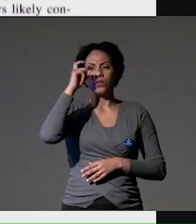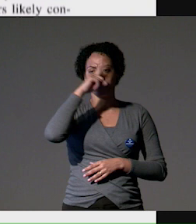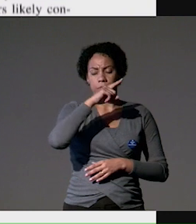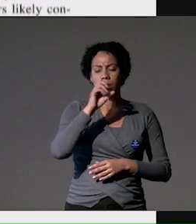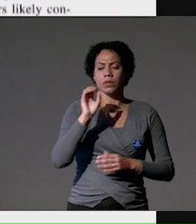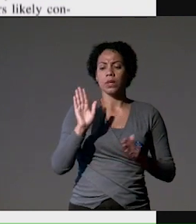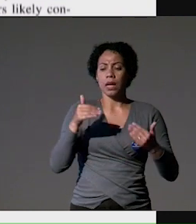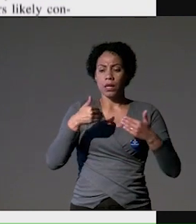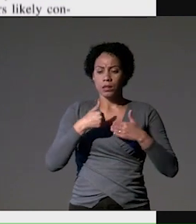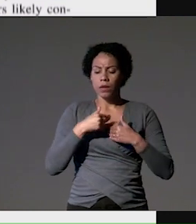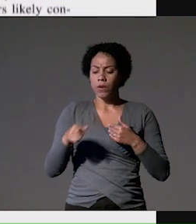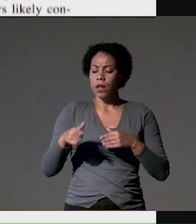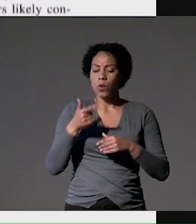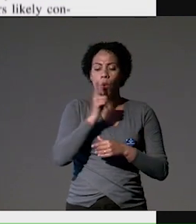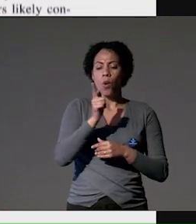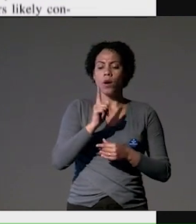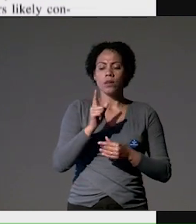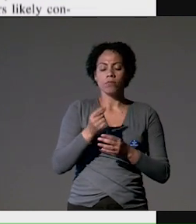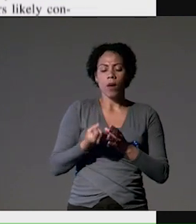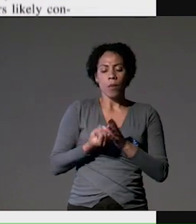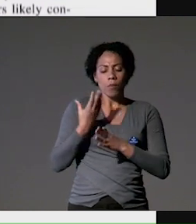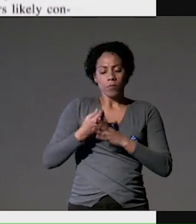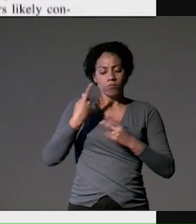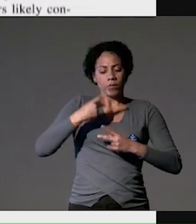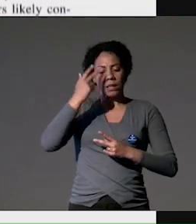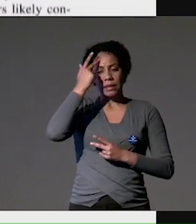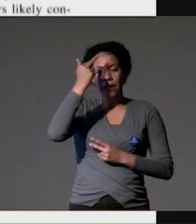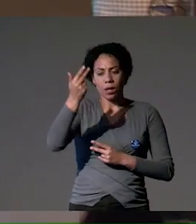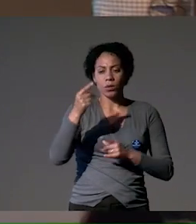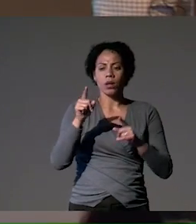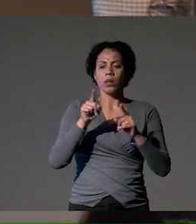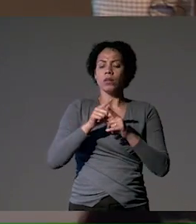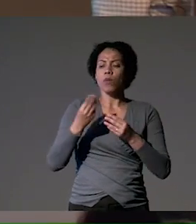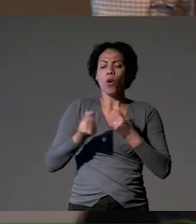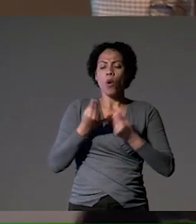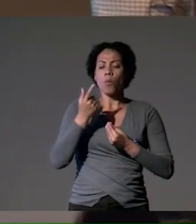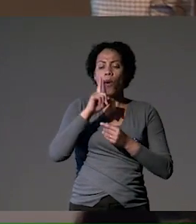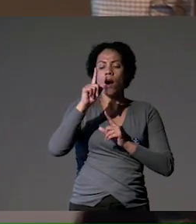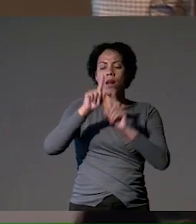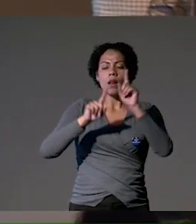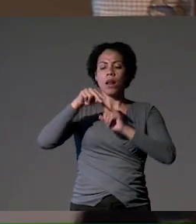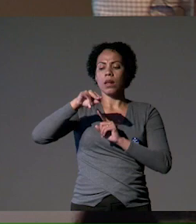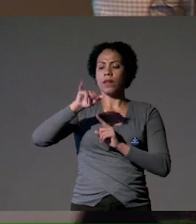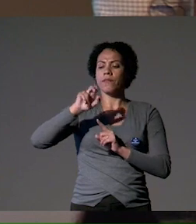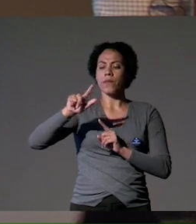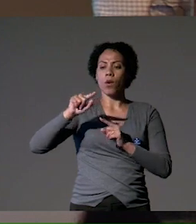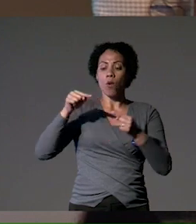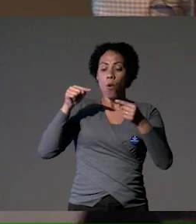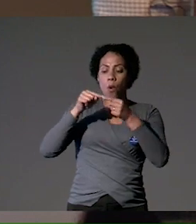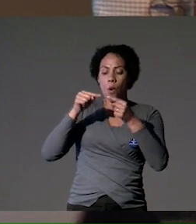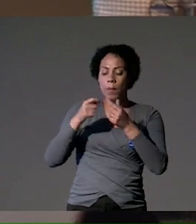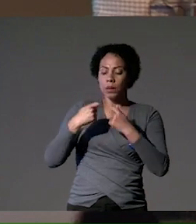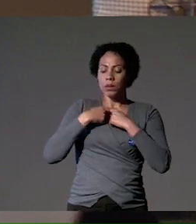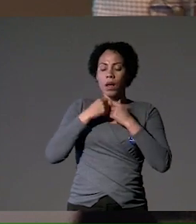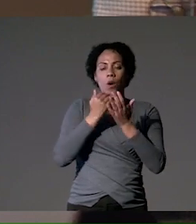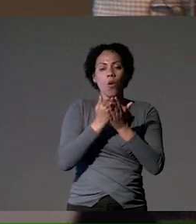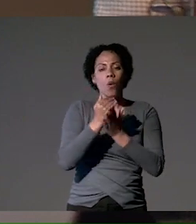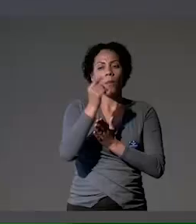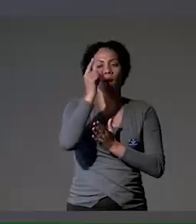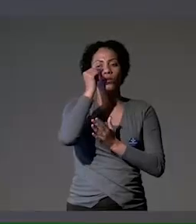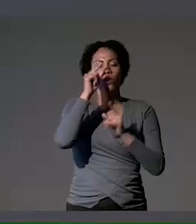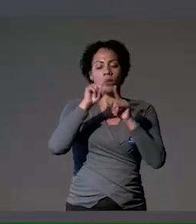espectro autista, de produzir e de manter essa melatonina em níveis adequados para iniciar o sono e para manter o